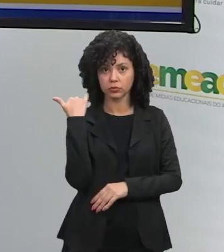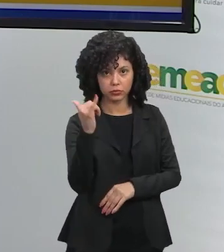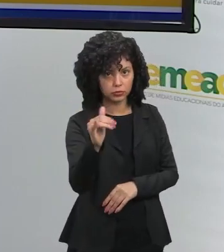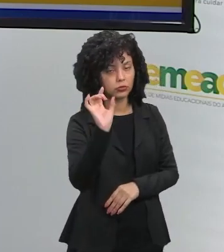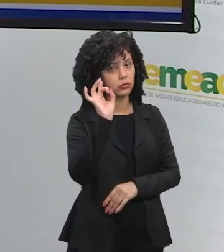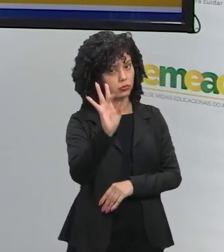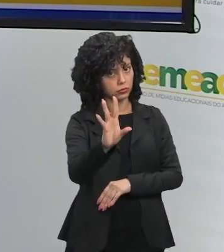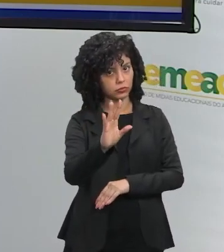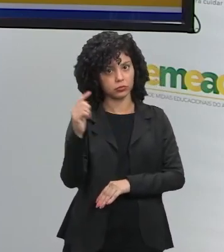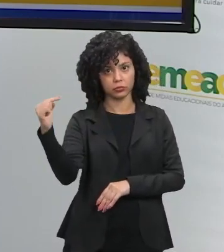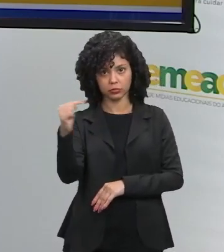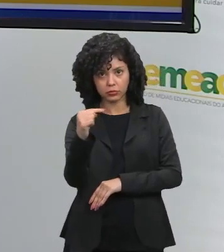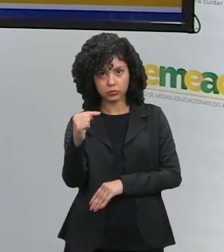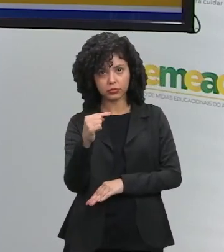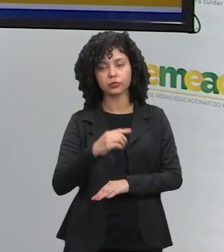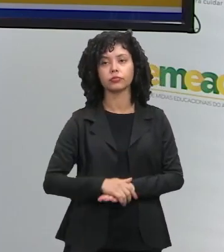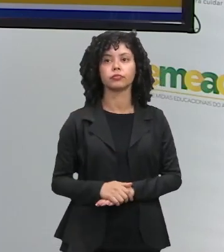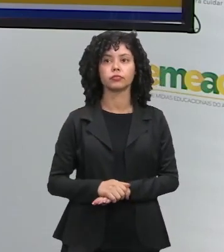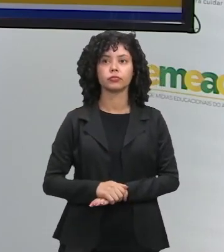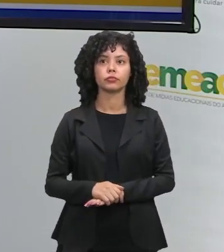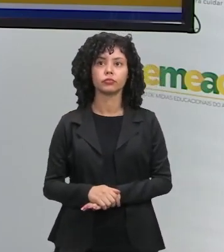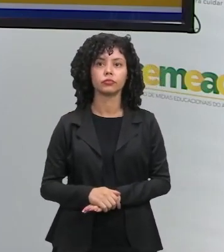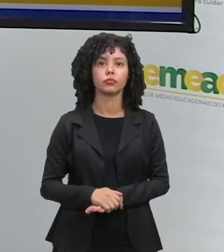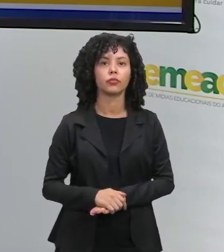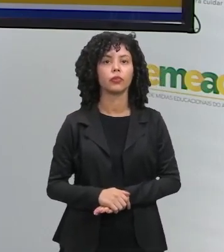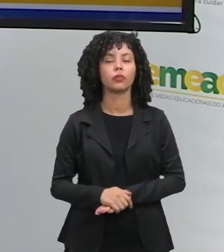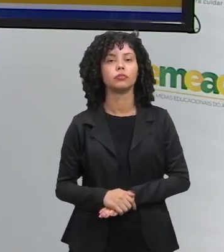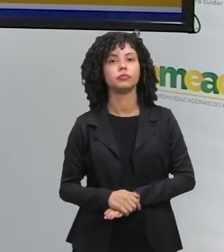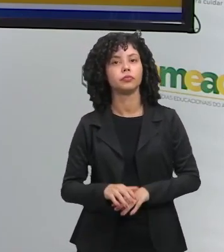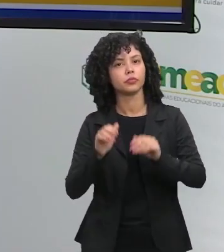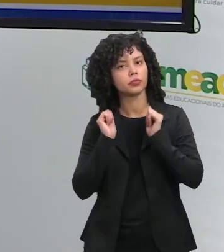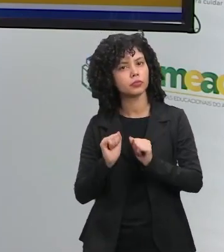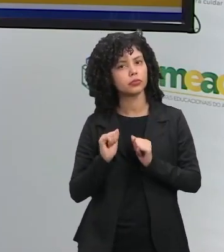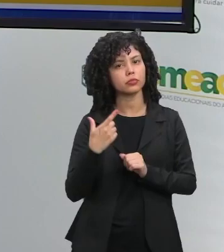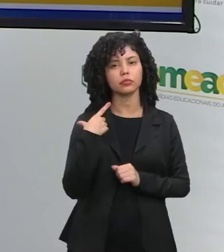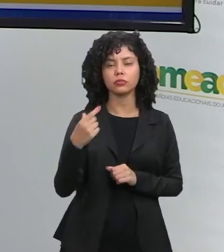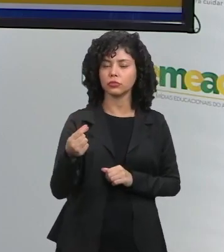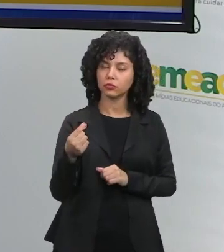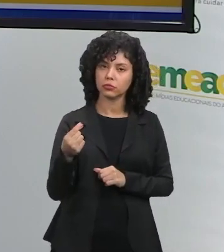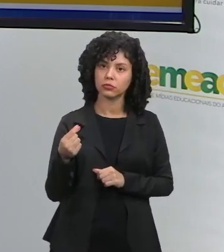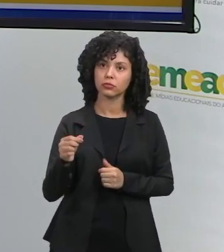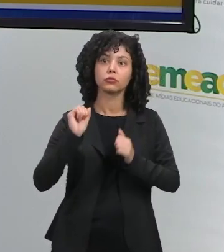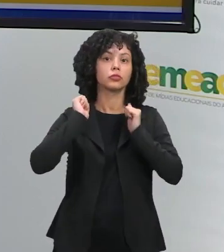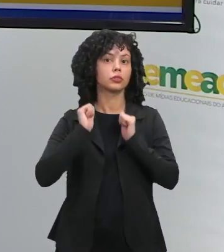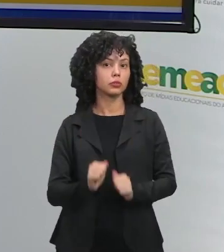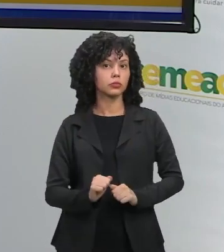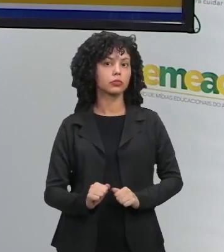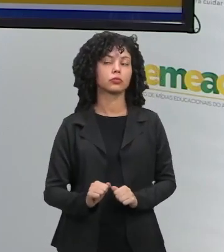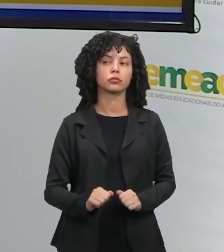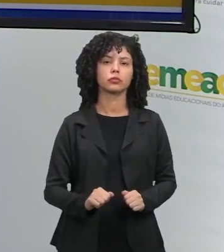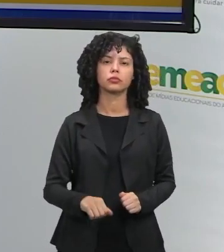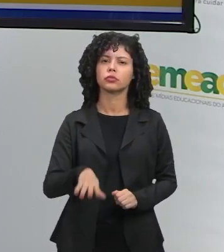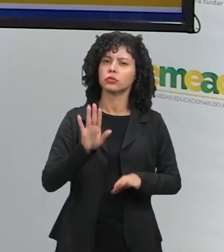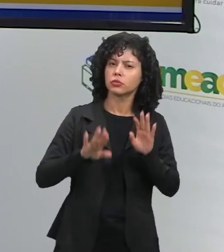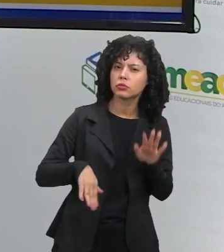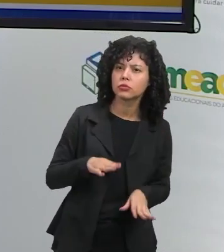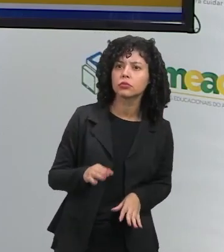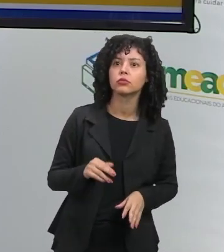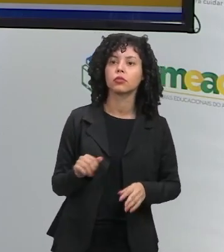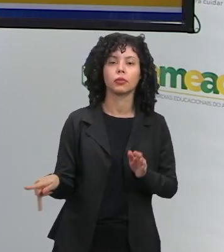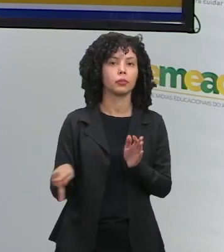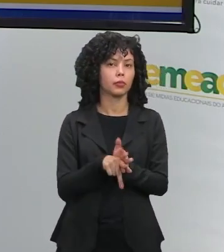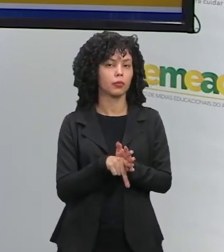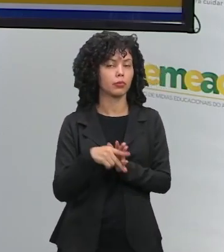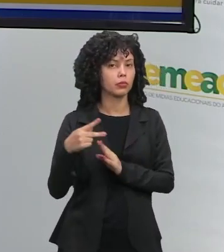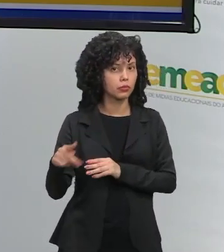das cargas negativas. Ah, mas um próton, um nêutron pode sair de um átomo? Pode em situação muito